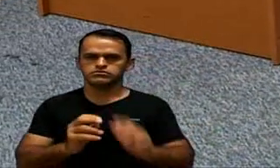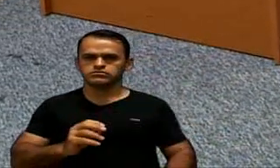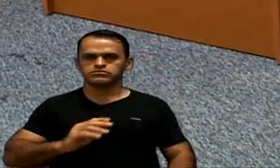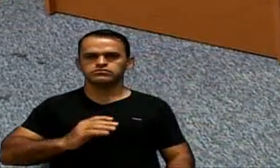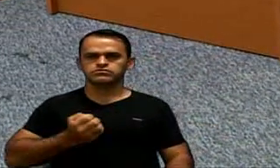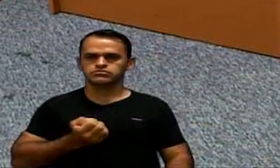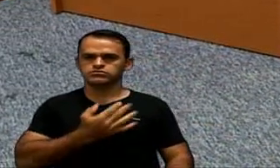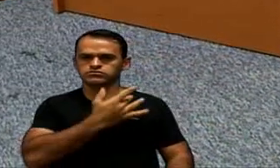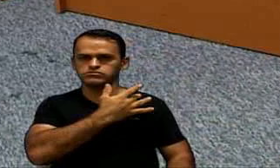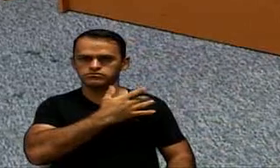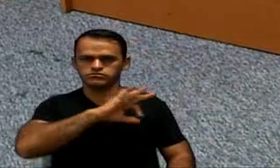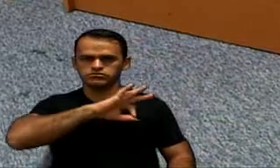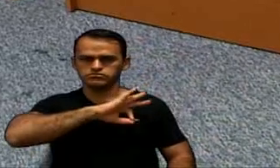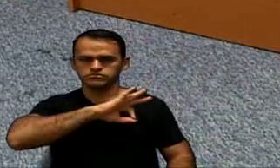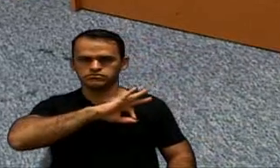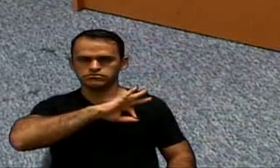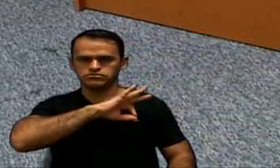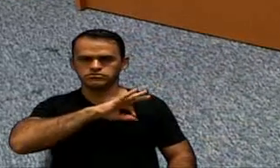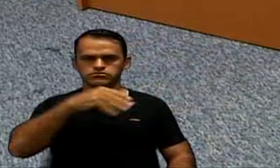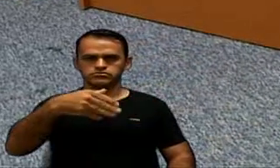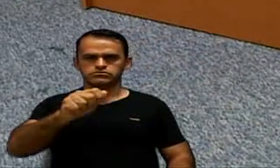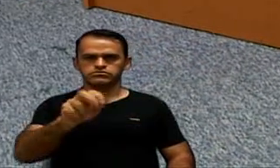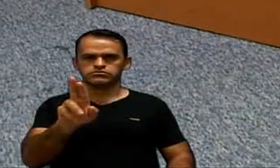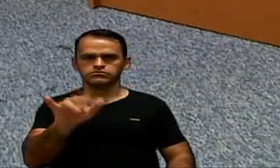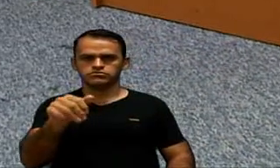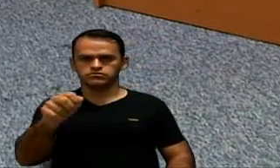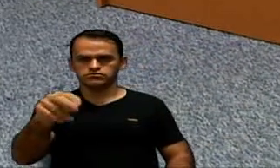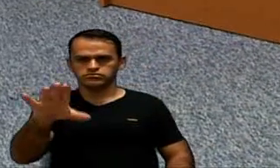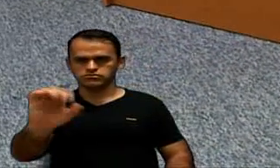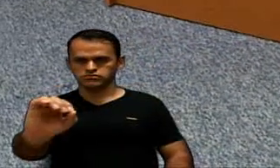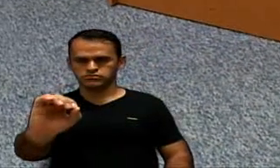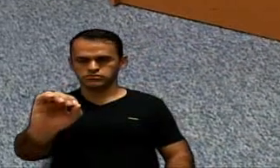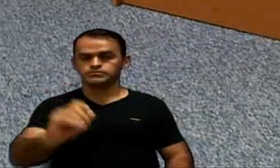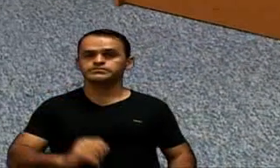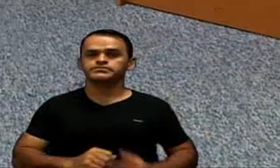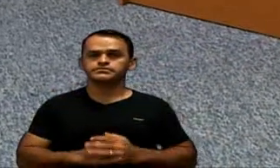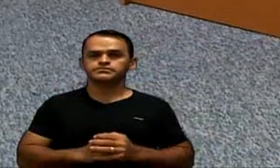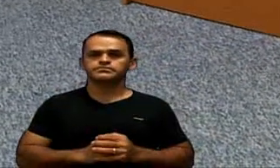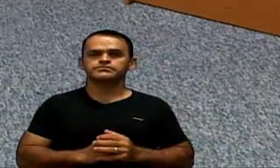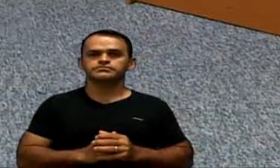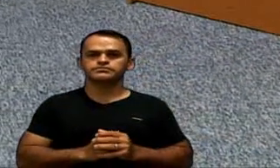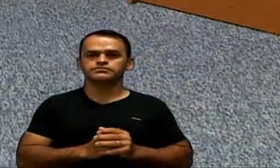Civil Municipal, comandante Mariano.